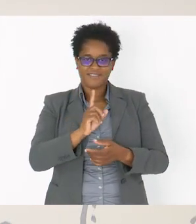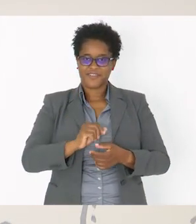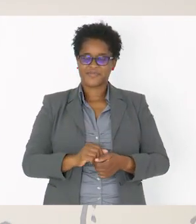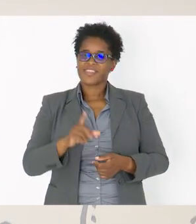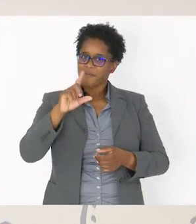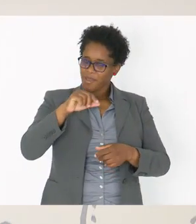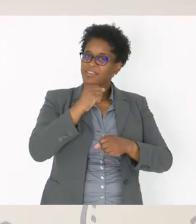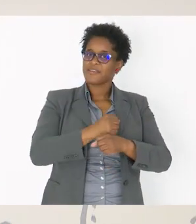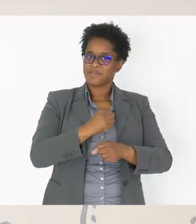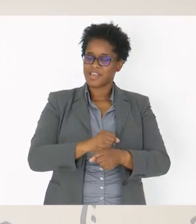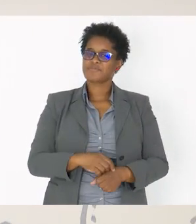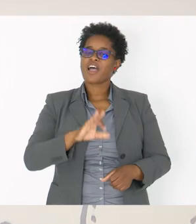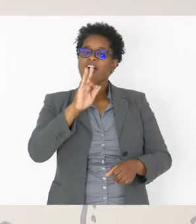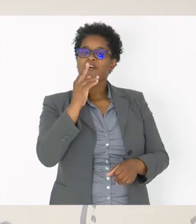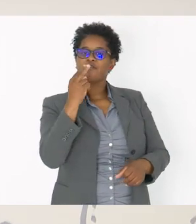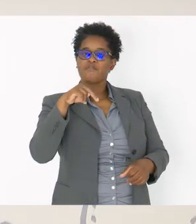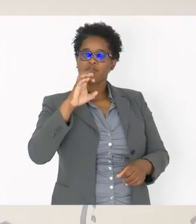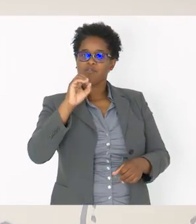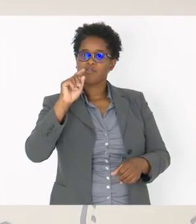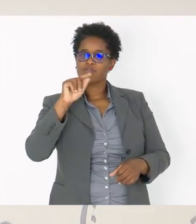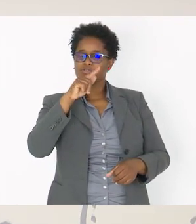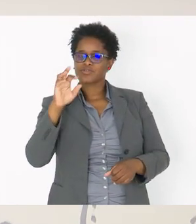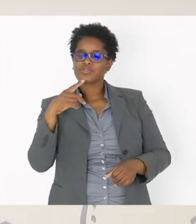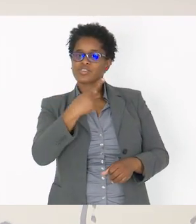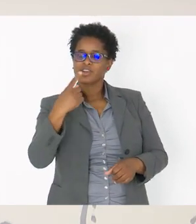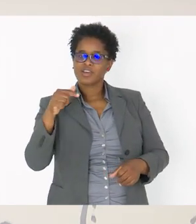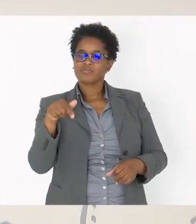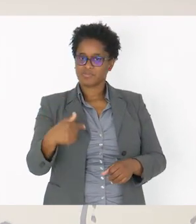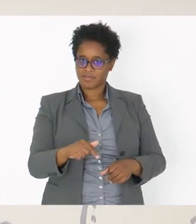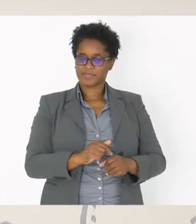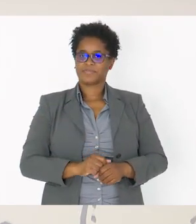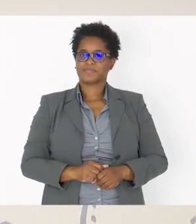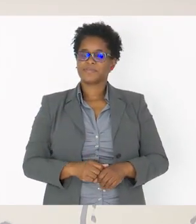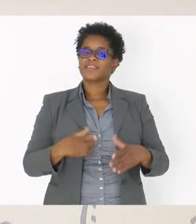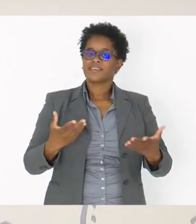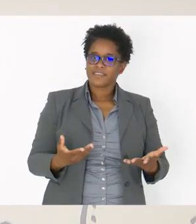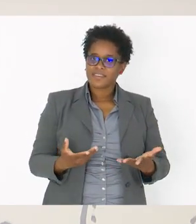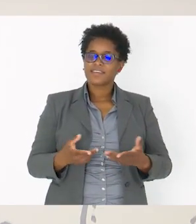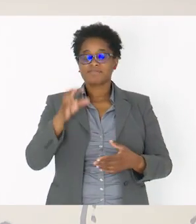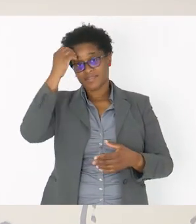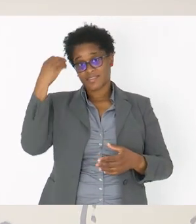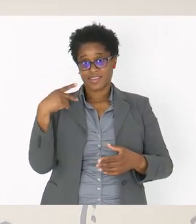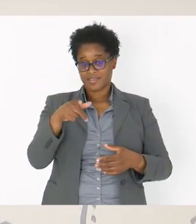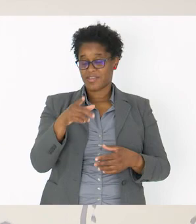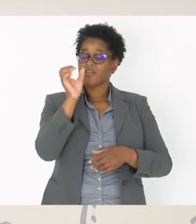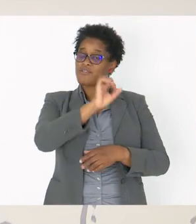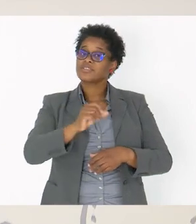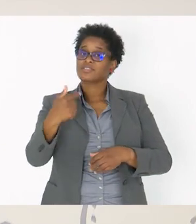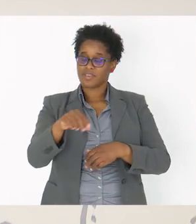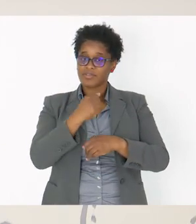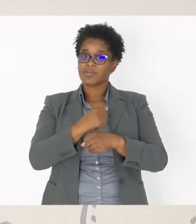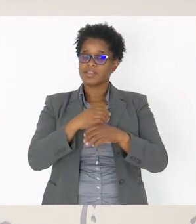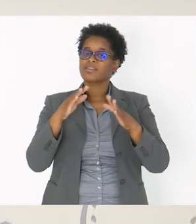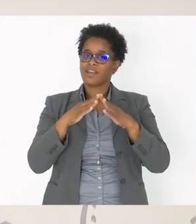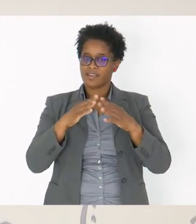Também vimos as funções que cada órgão desempenha. E não se esqueçam, vocês têm ali o trabalho de